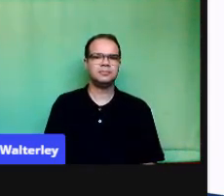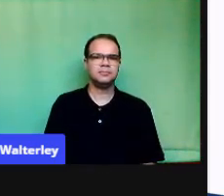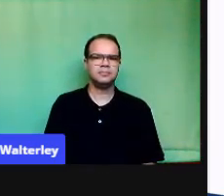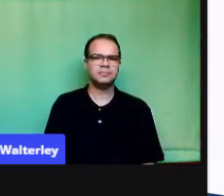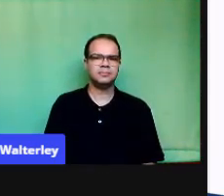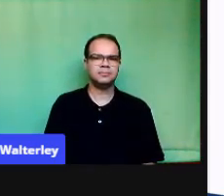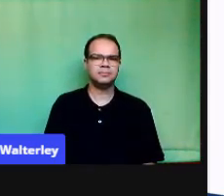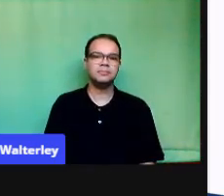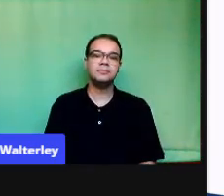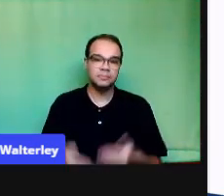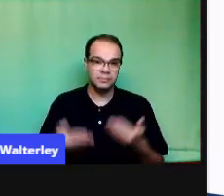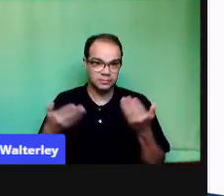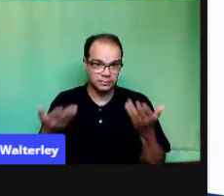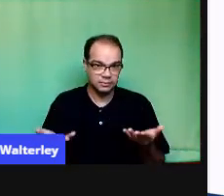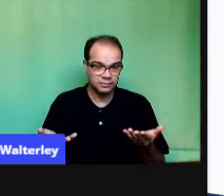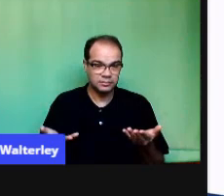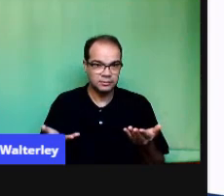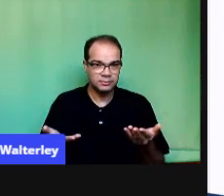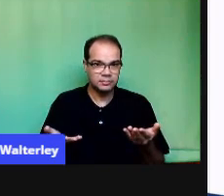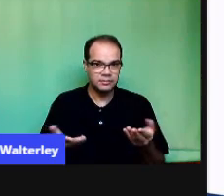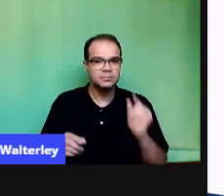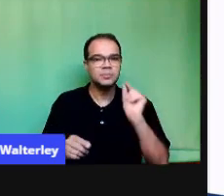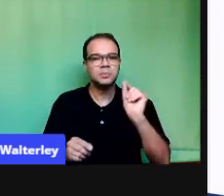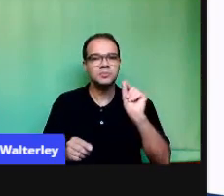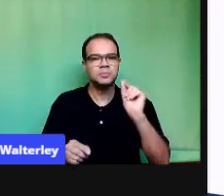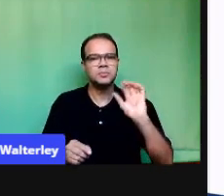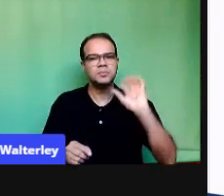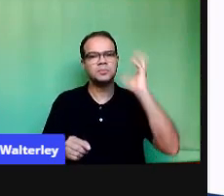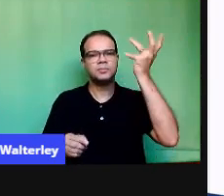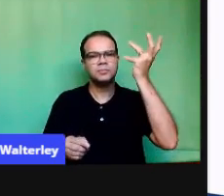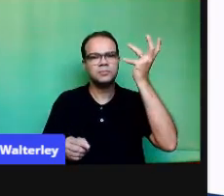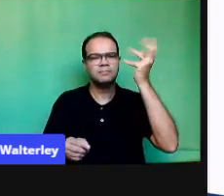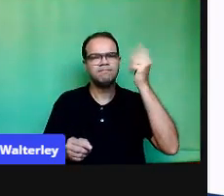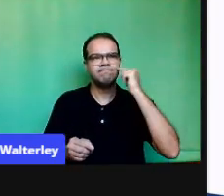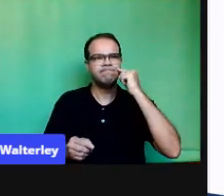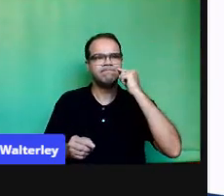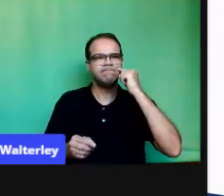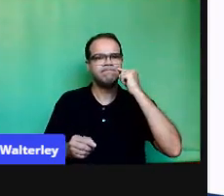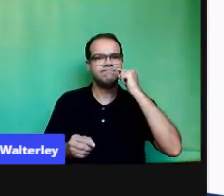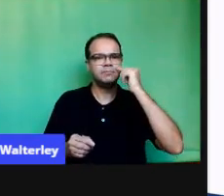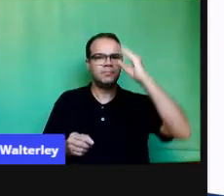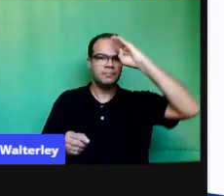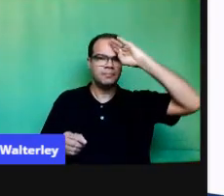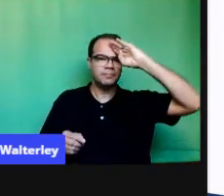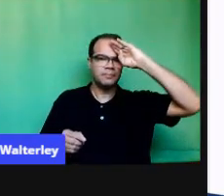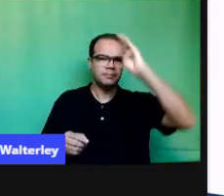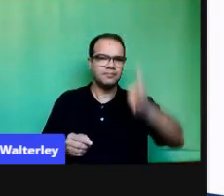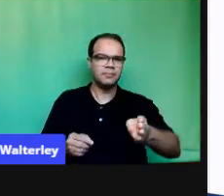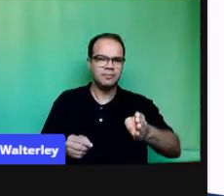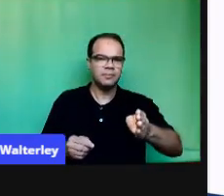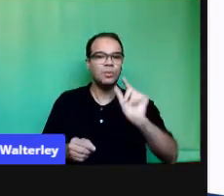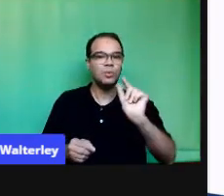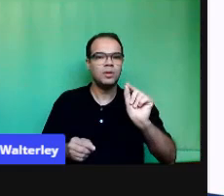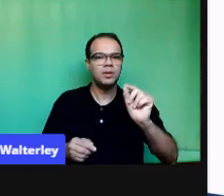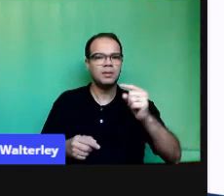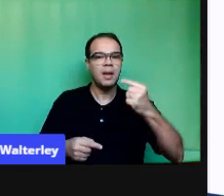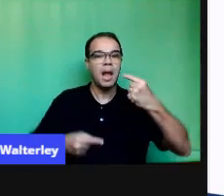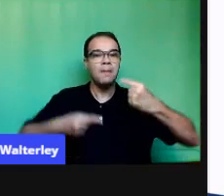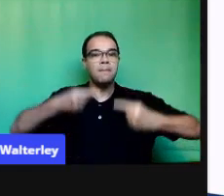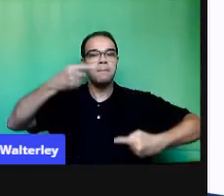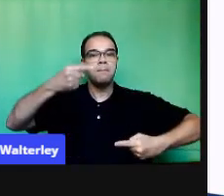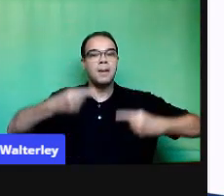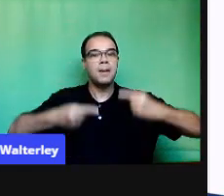Essa evidência deveria, então, descrever. Então, eles colocam uma meta política, né, dentro da Inglaterra, de que eles